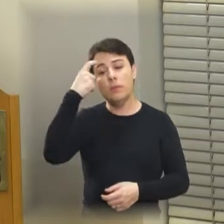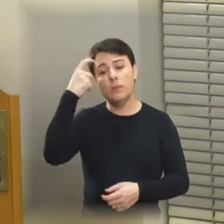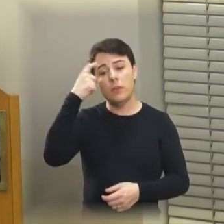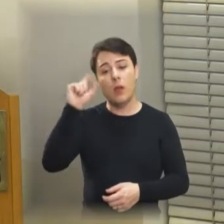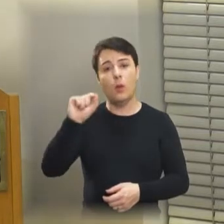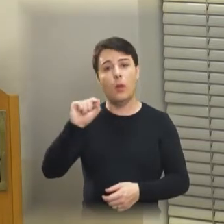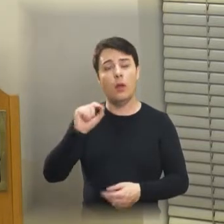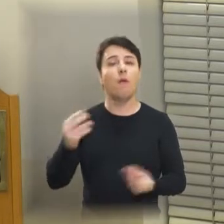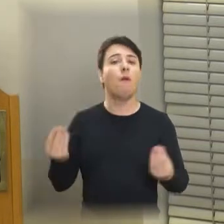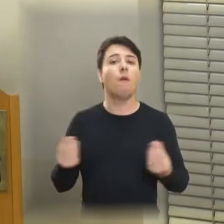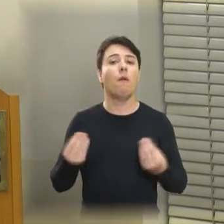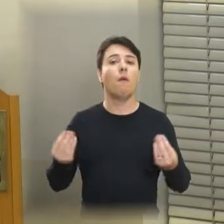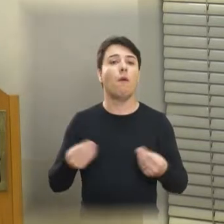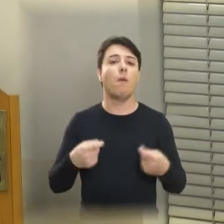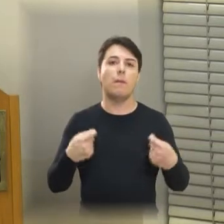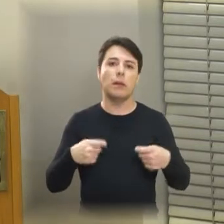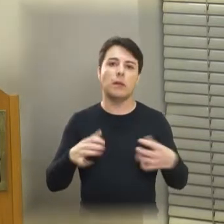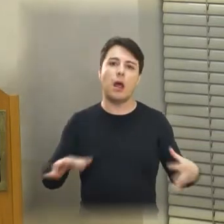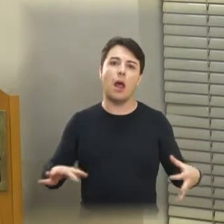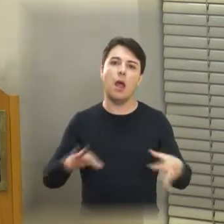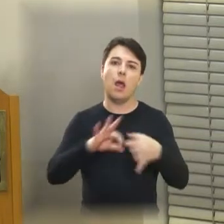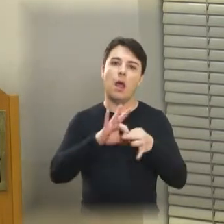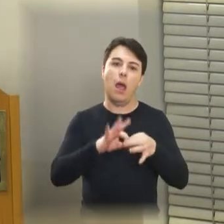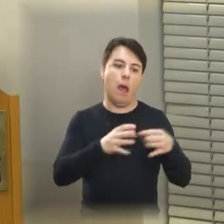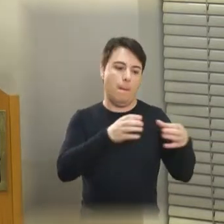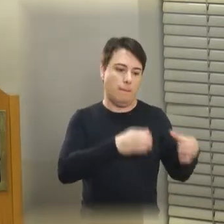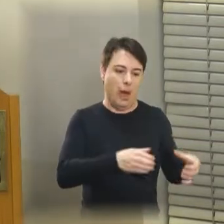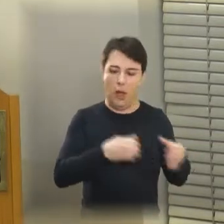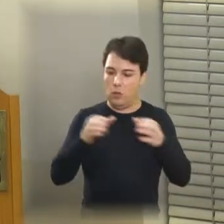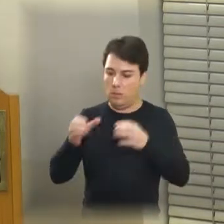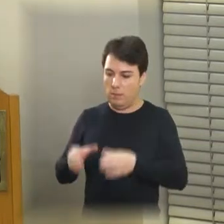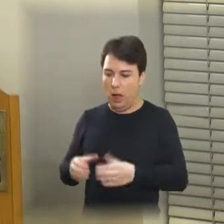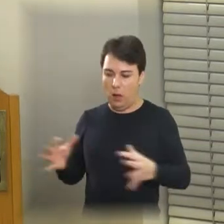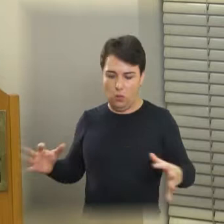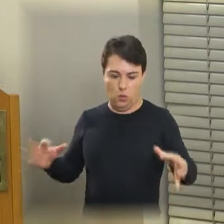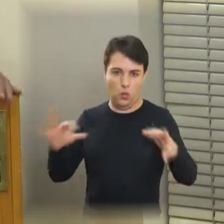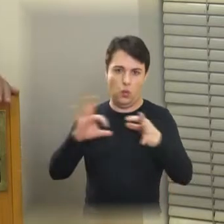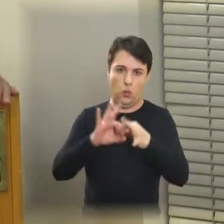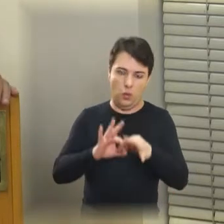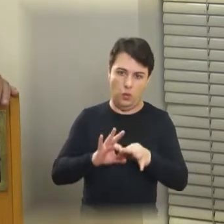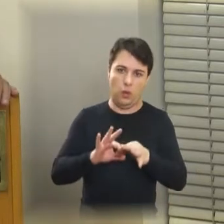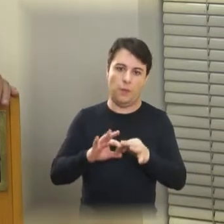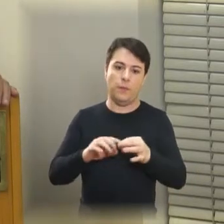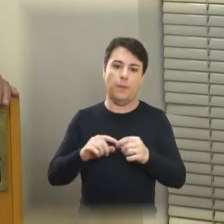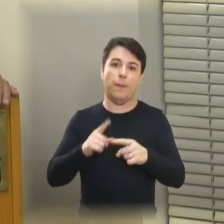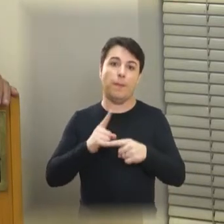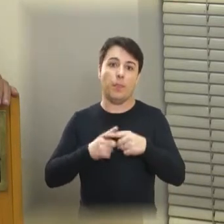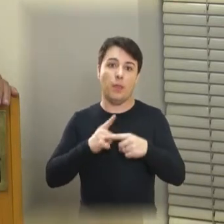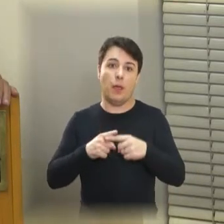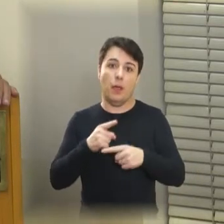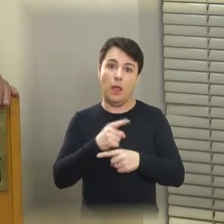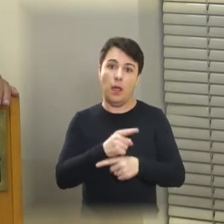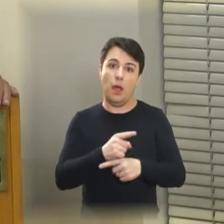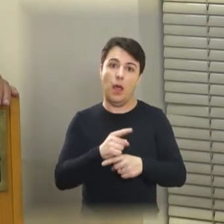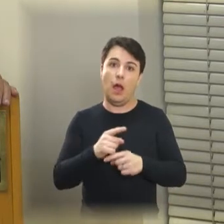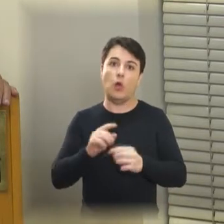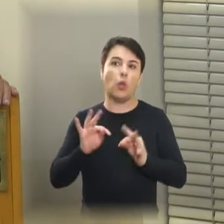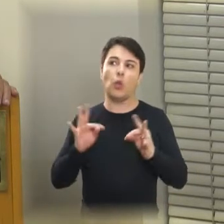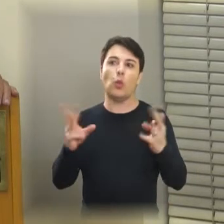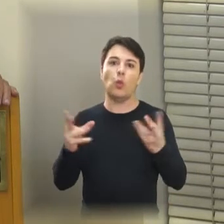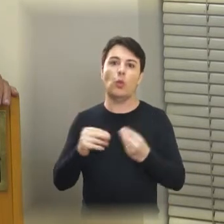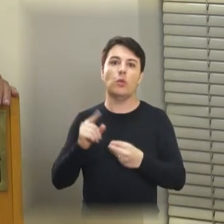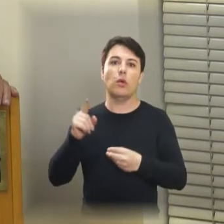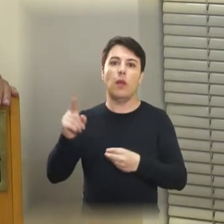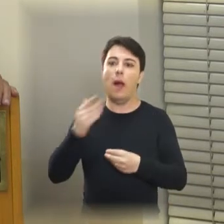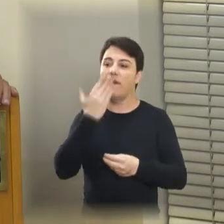na conexão, né, nas ligações entre bairros, para não vir todo o fluxo, para como vem ali em frente à represa. Lá